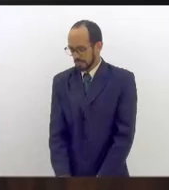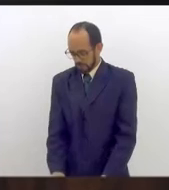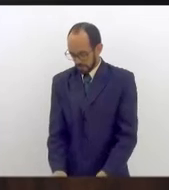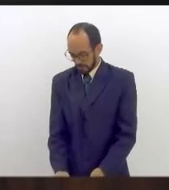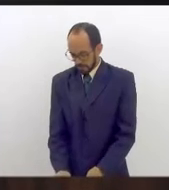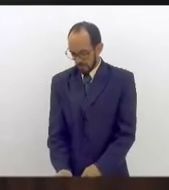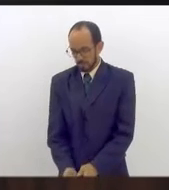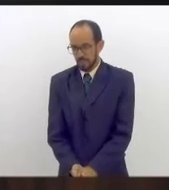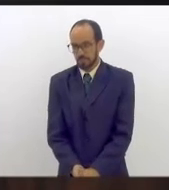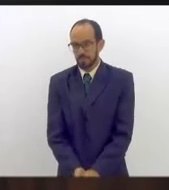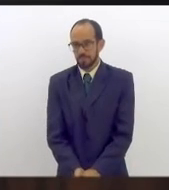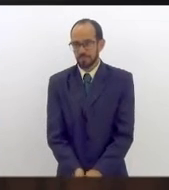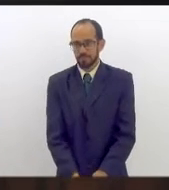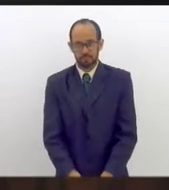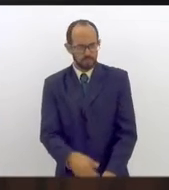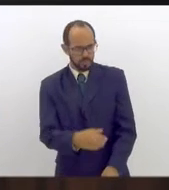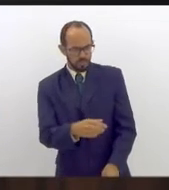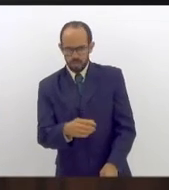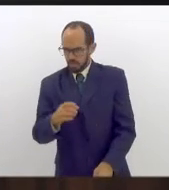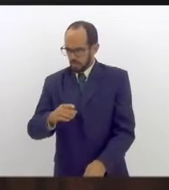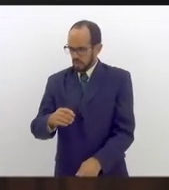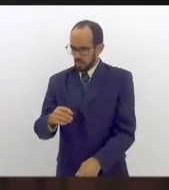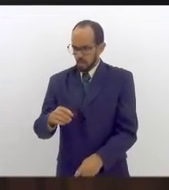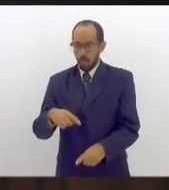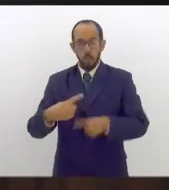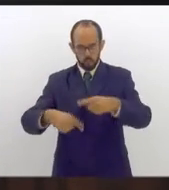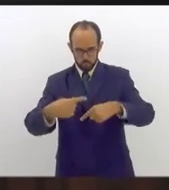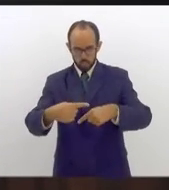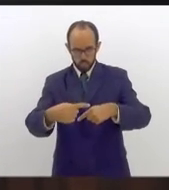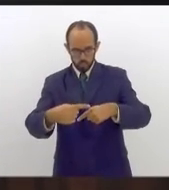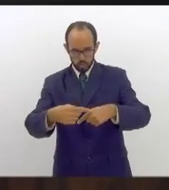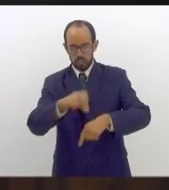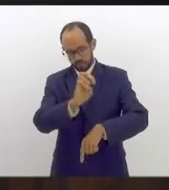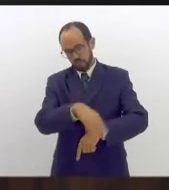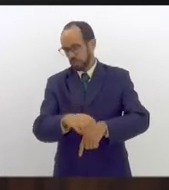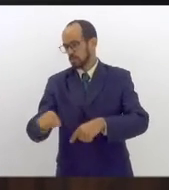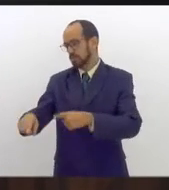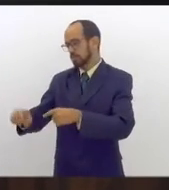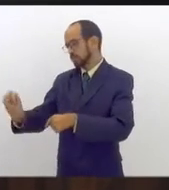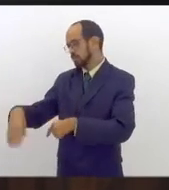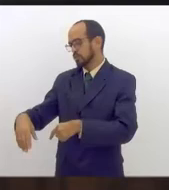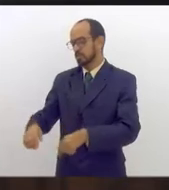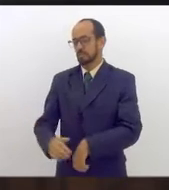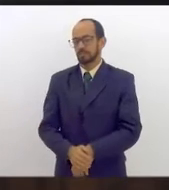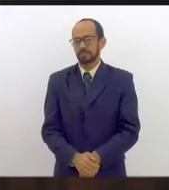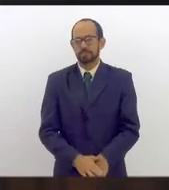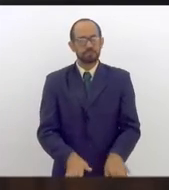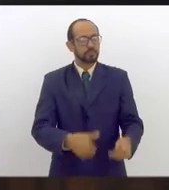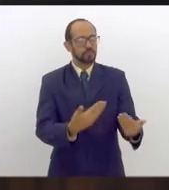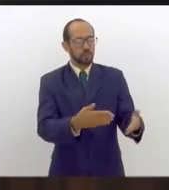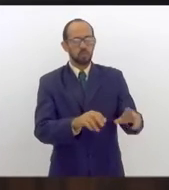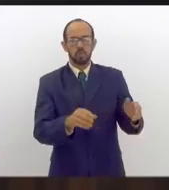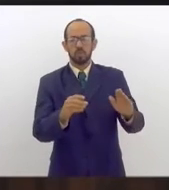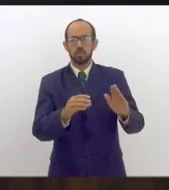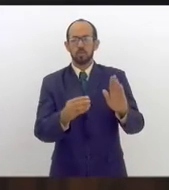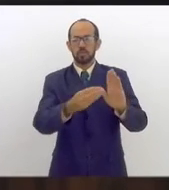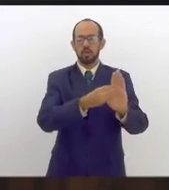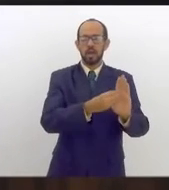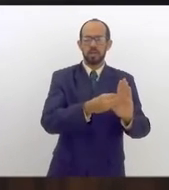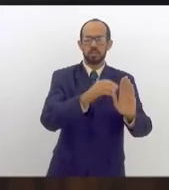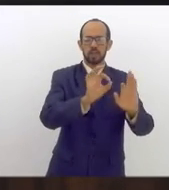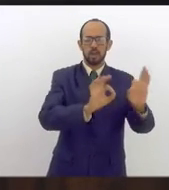É sobre esse projeto da deputada Mônica? Não. Não, sobre o próximo. Inclui na ordem do dia, de acordo com